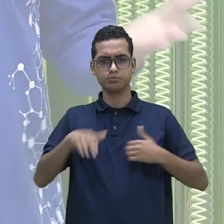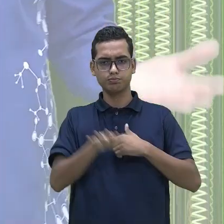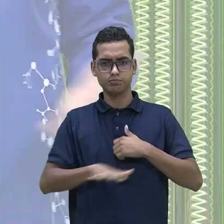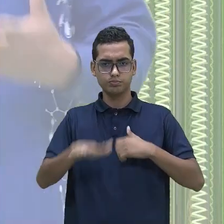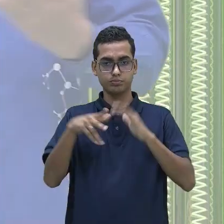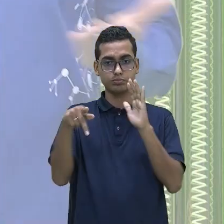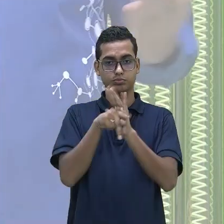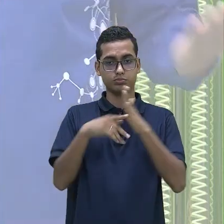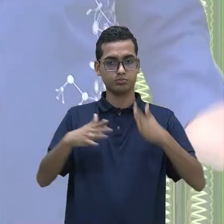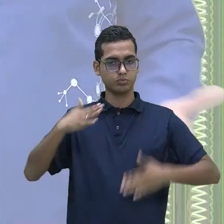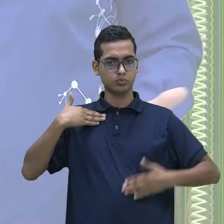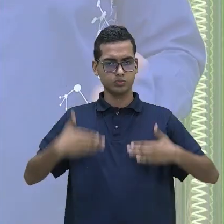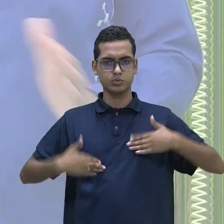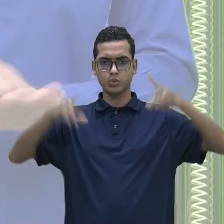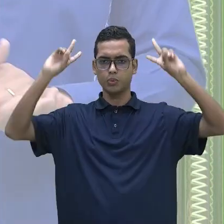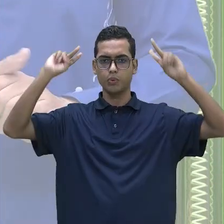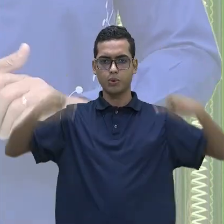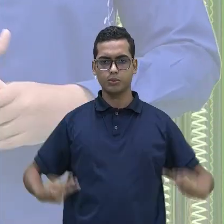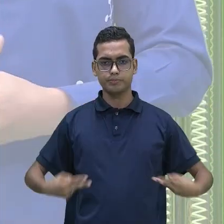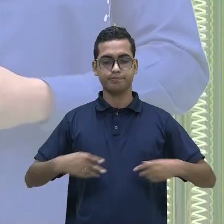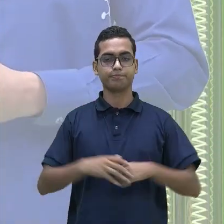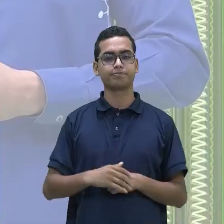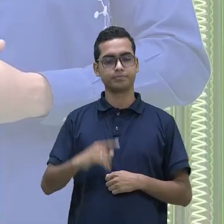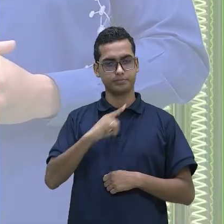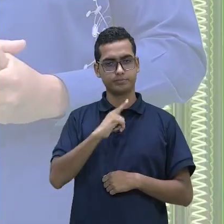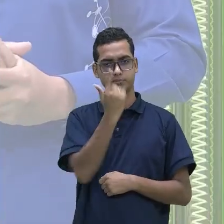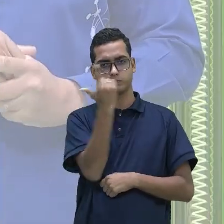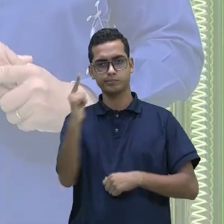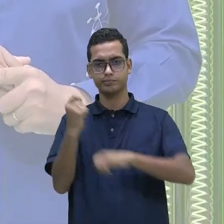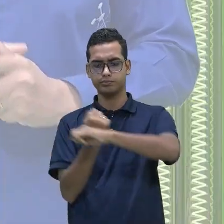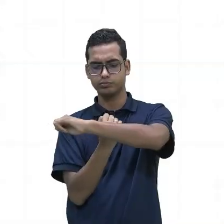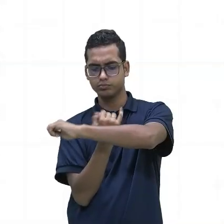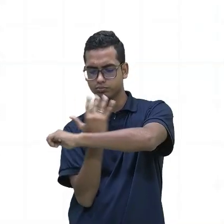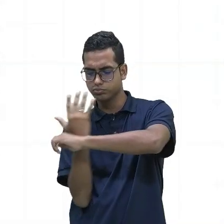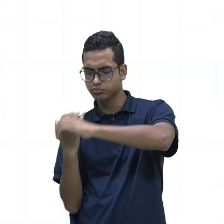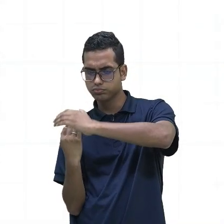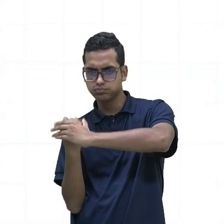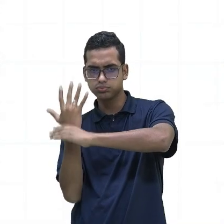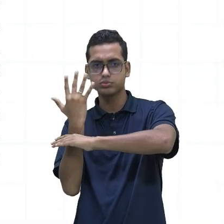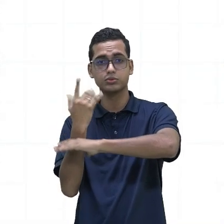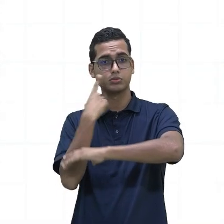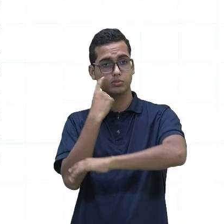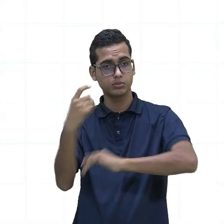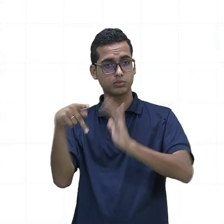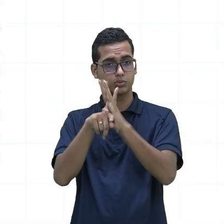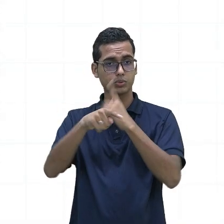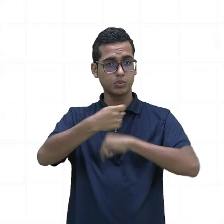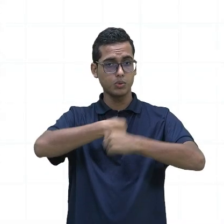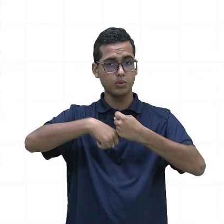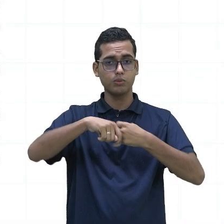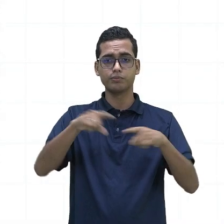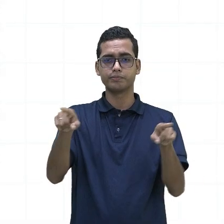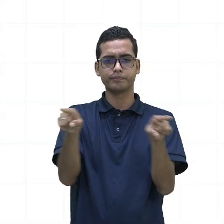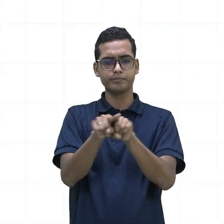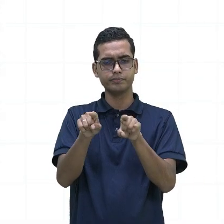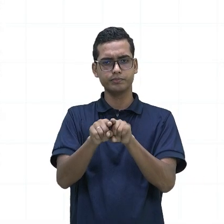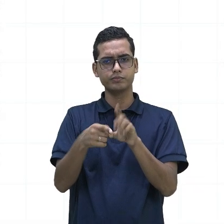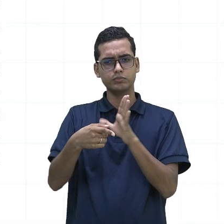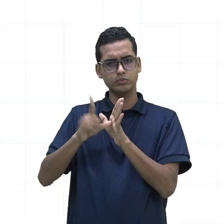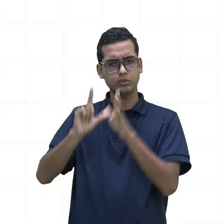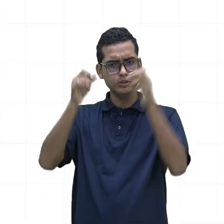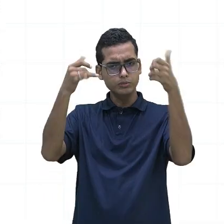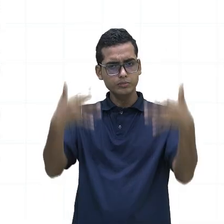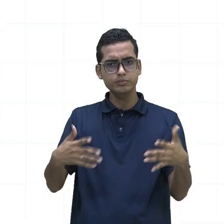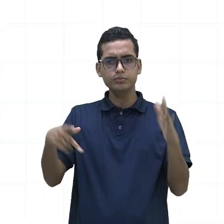Mas nós temos outras plantas também que são de interesse econômico. Veja aí que lá, como eu comentei, o